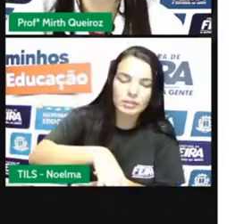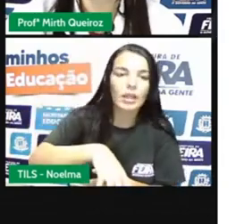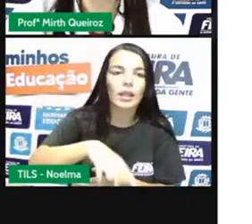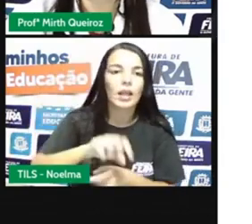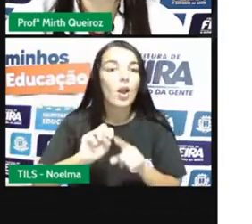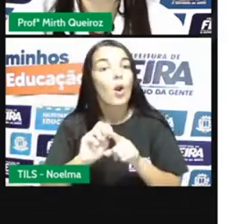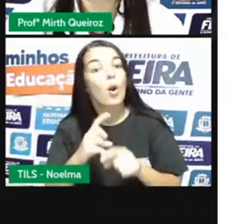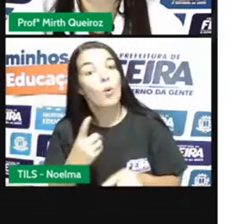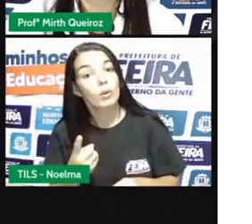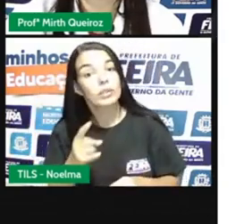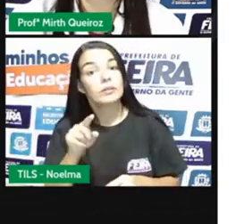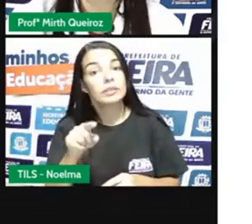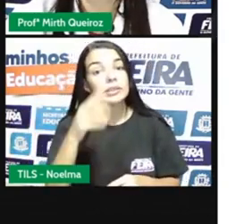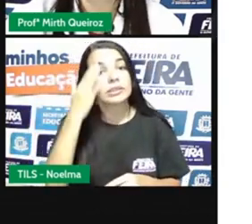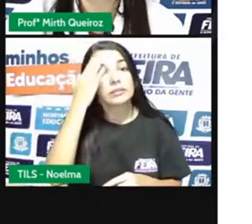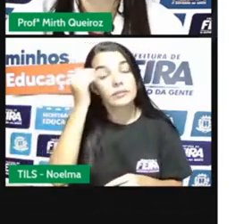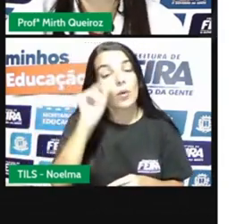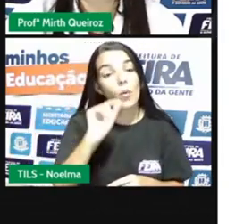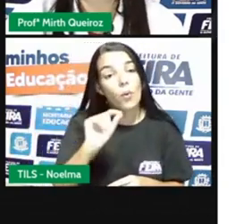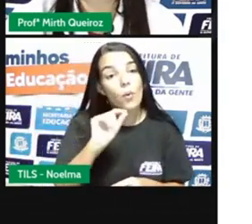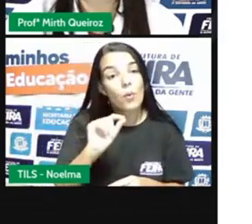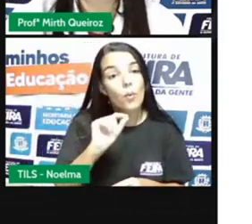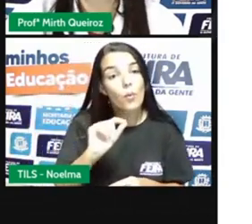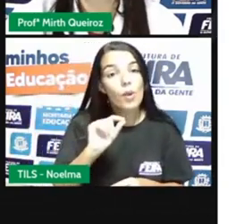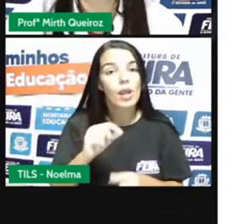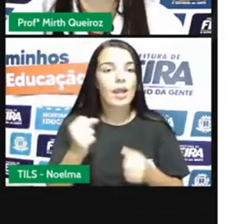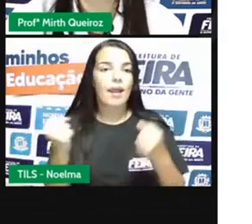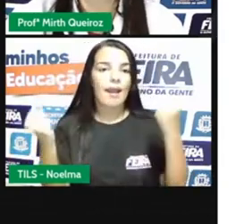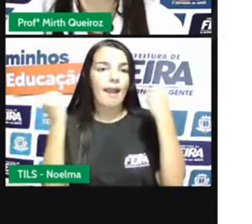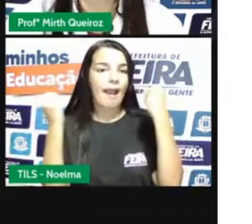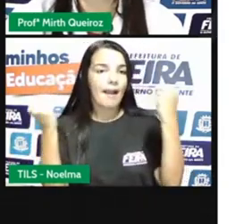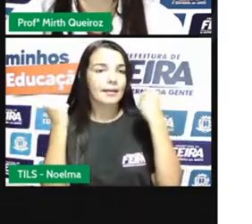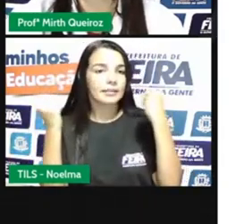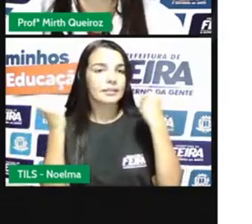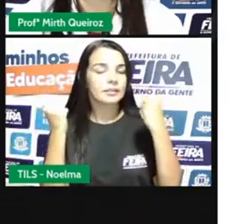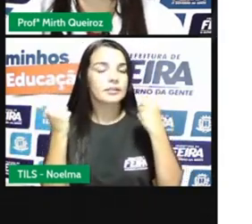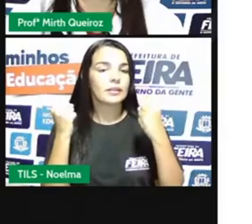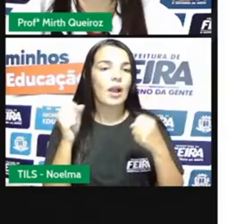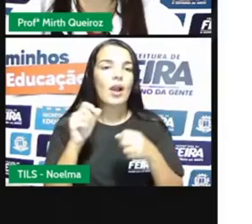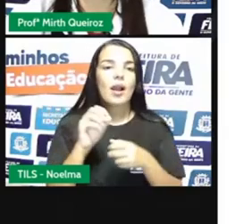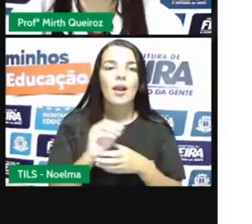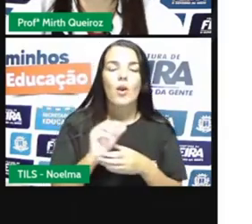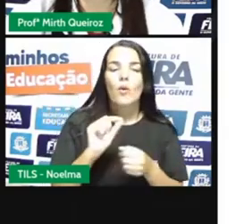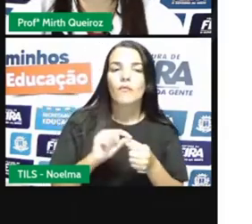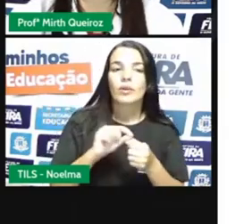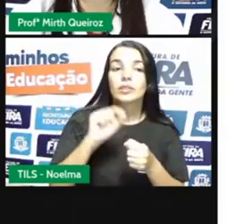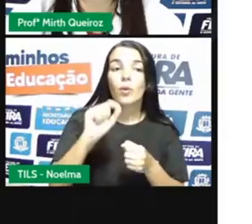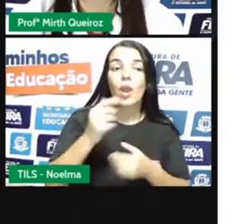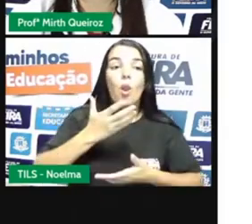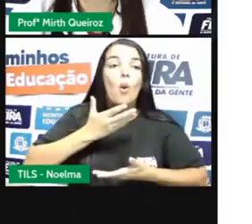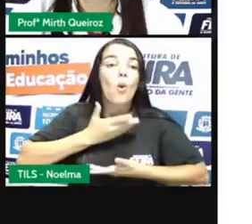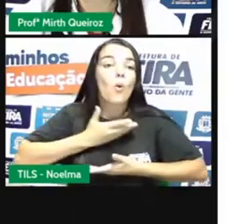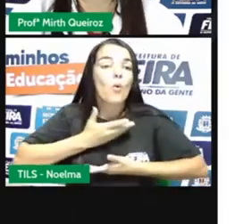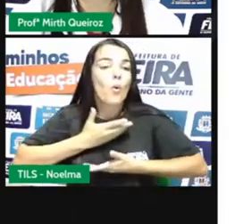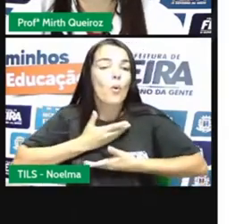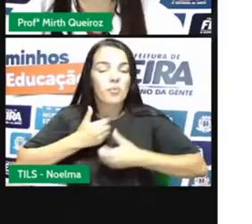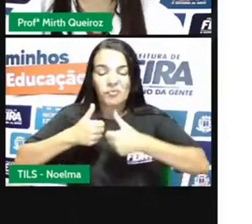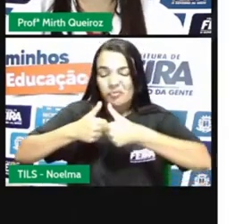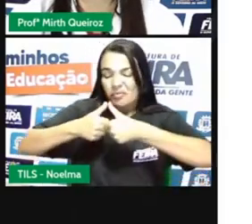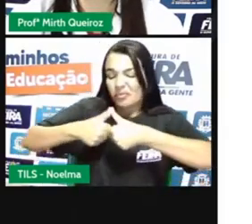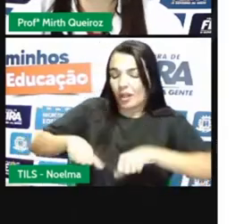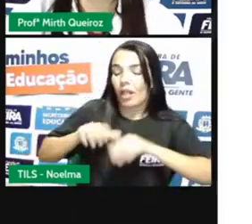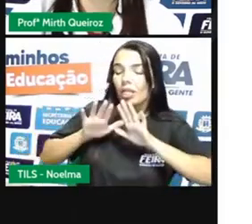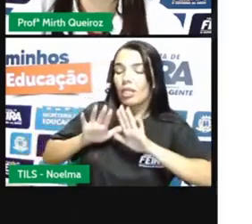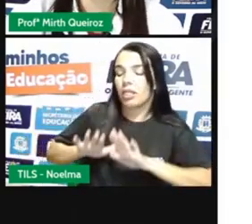seja, as atividades, né, de atividades que tiram o nosso corpo do estado